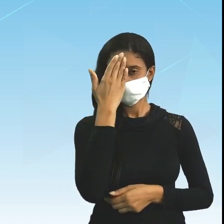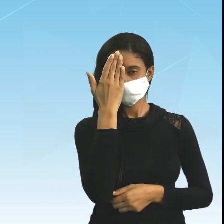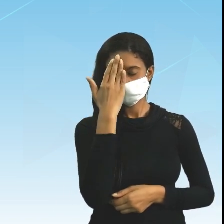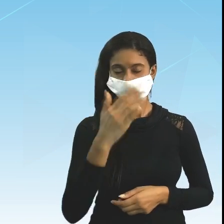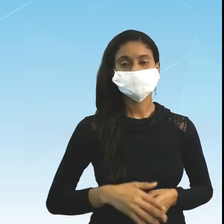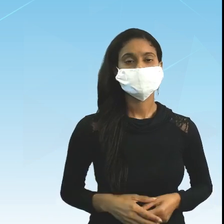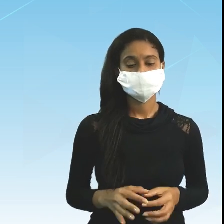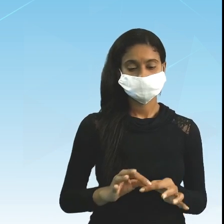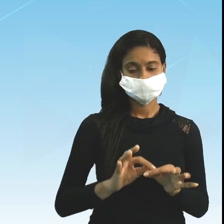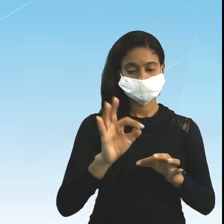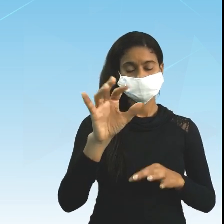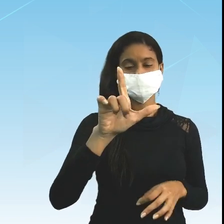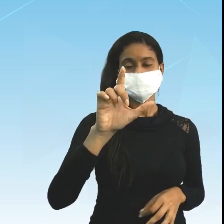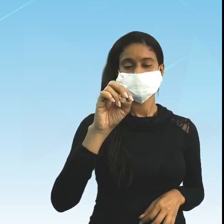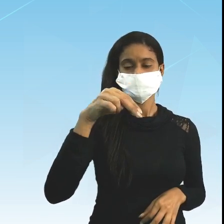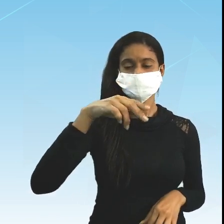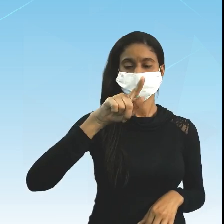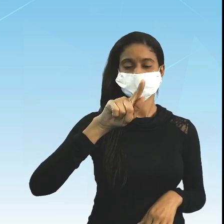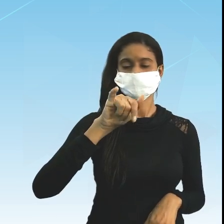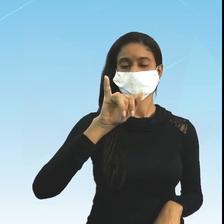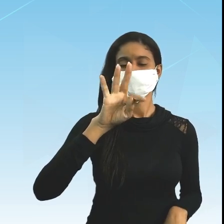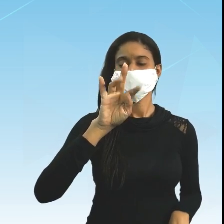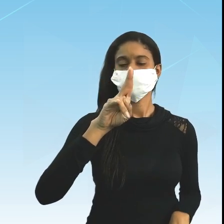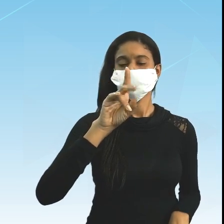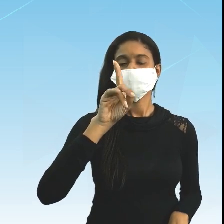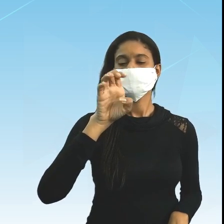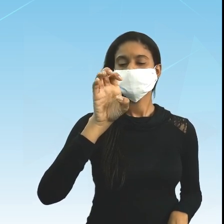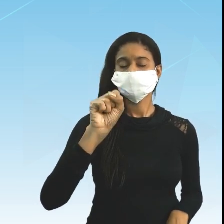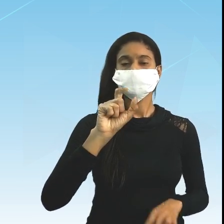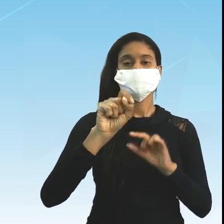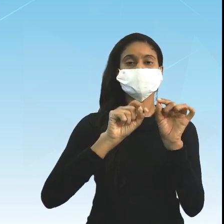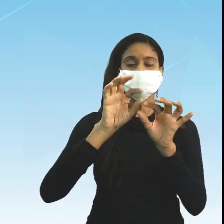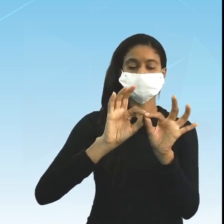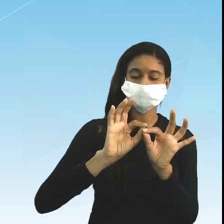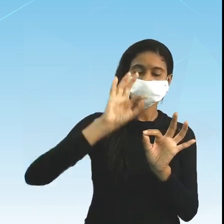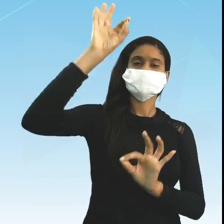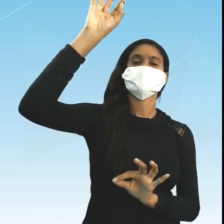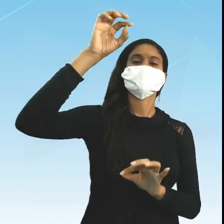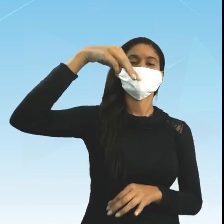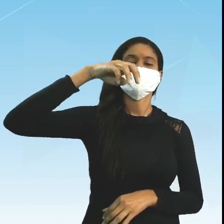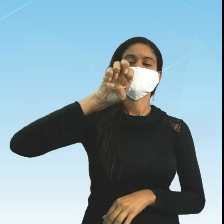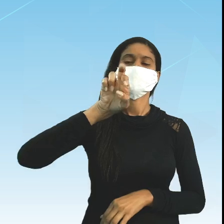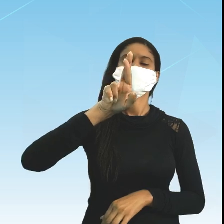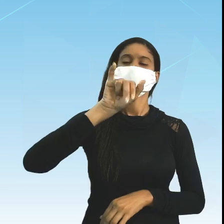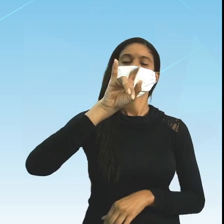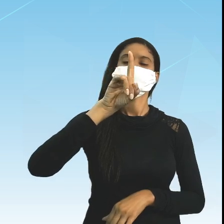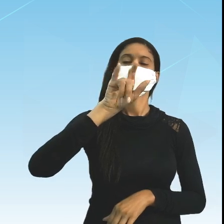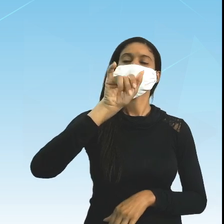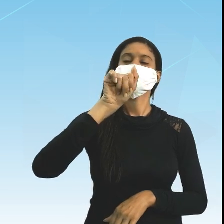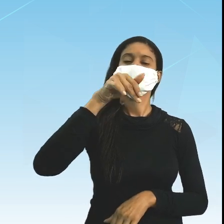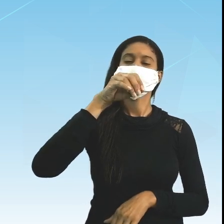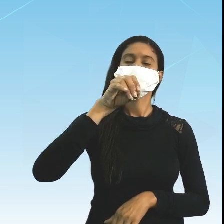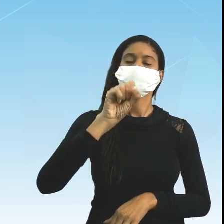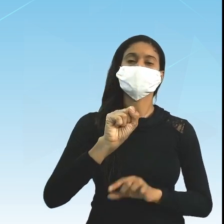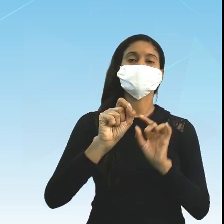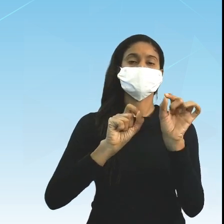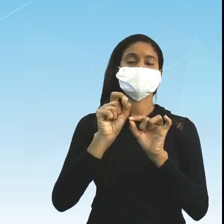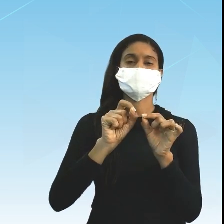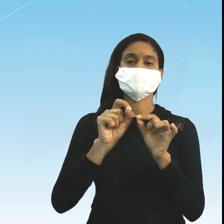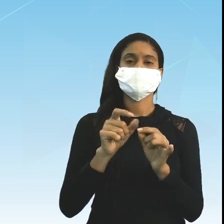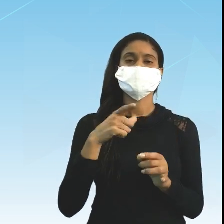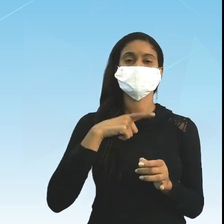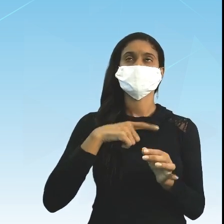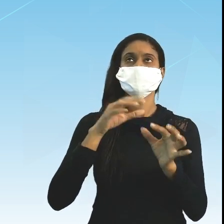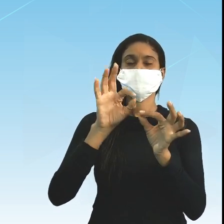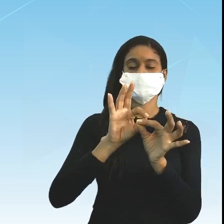linhas longitudinais são chamadas de meridianos. E lá vai ter uma referenciazinha, que é o ponto de